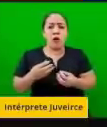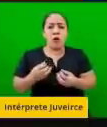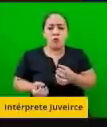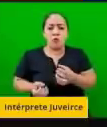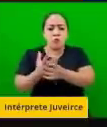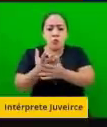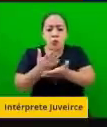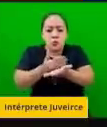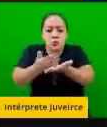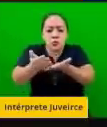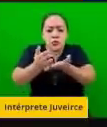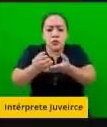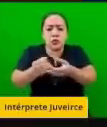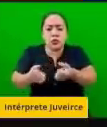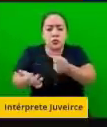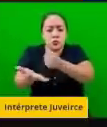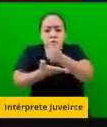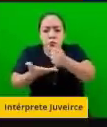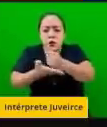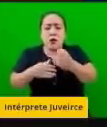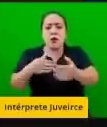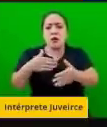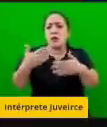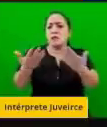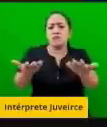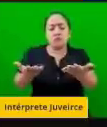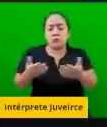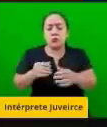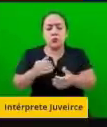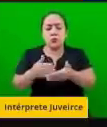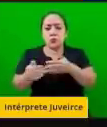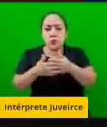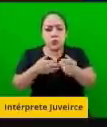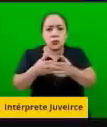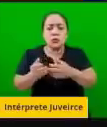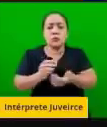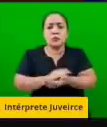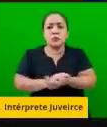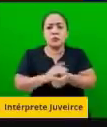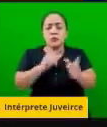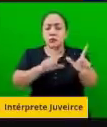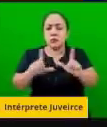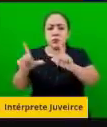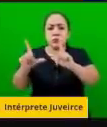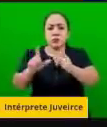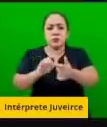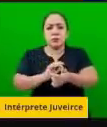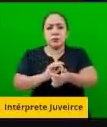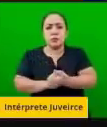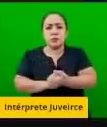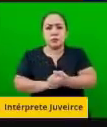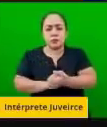as características da sua materialidade. Próximo slide, por favor.